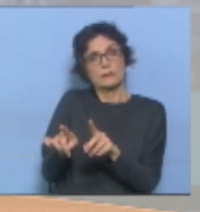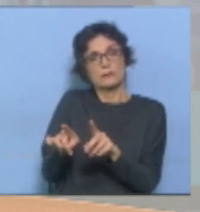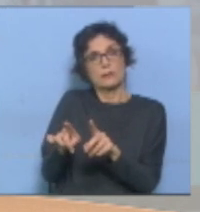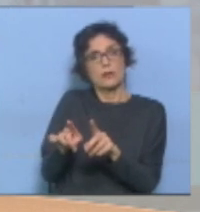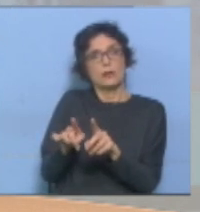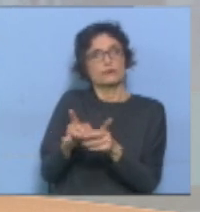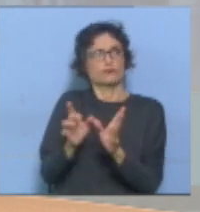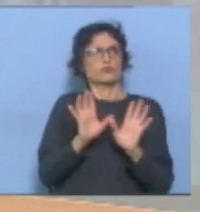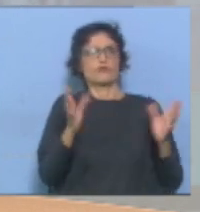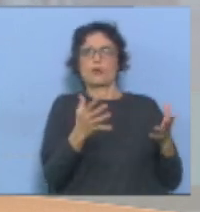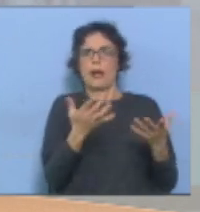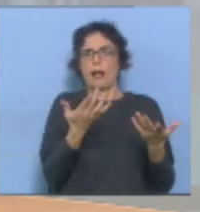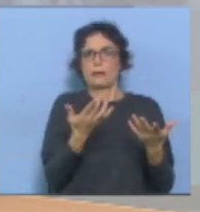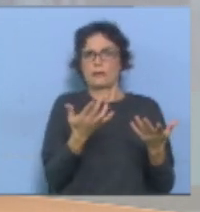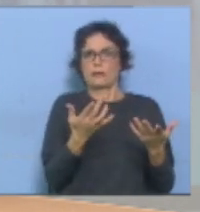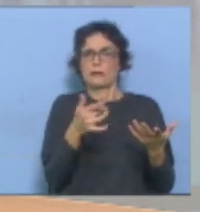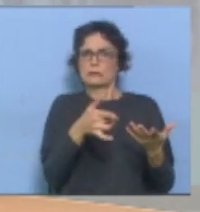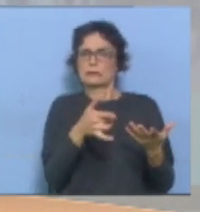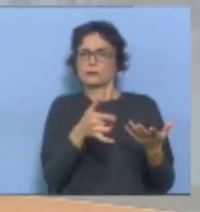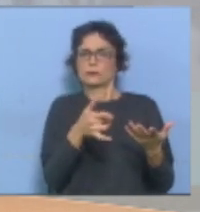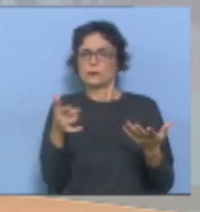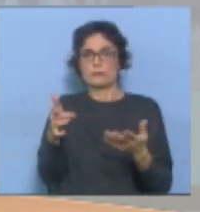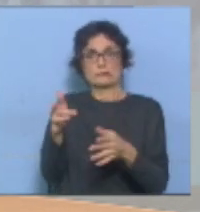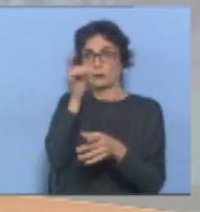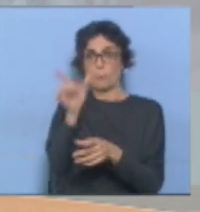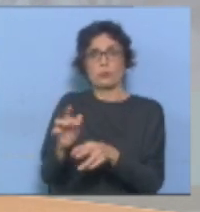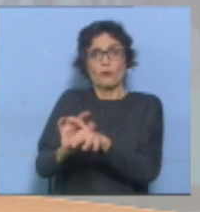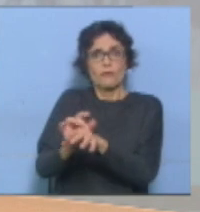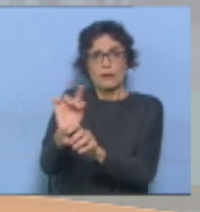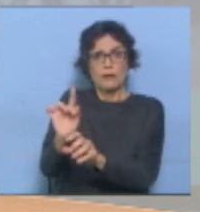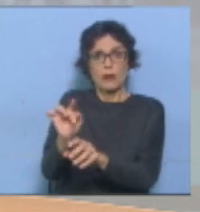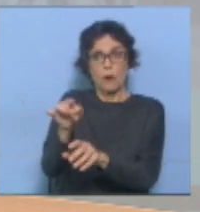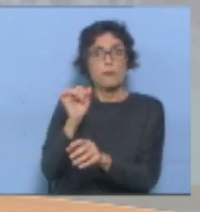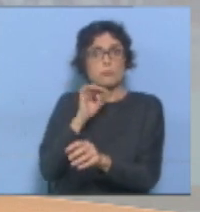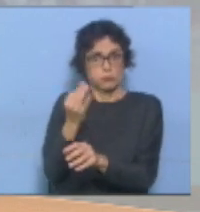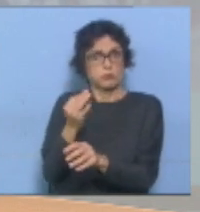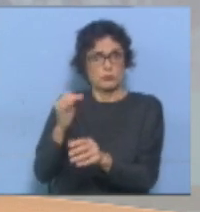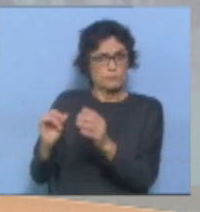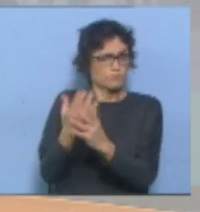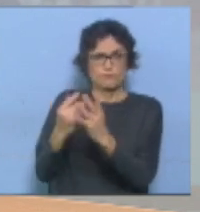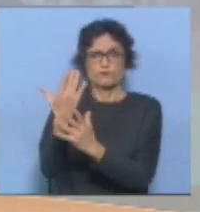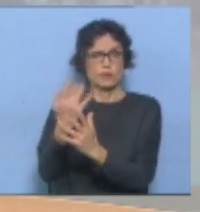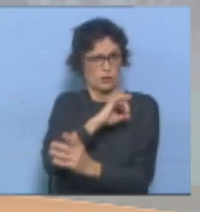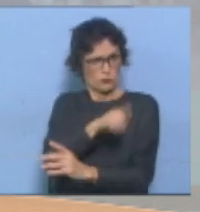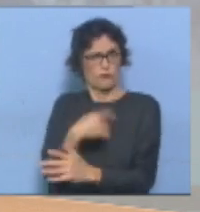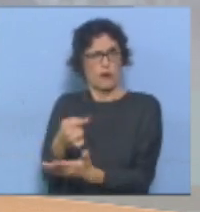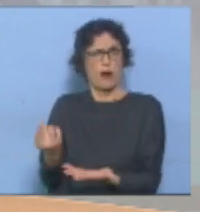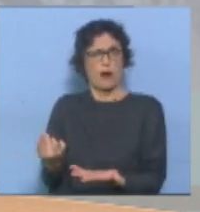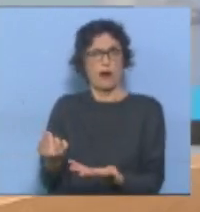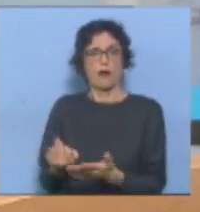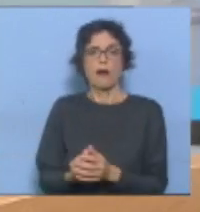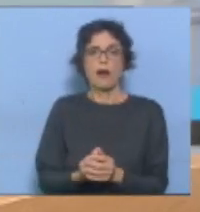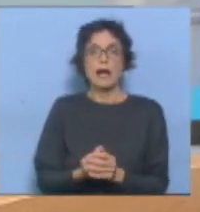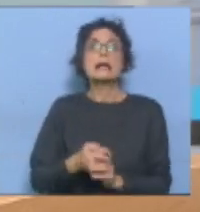comum, não é necessariamente frágil, mas pode ser de facto criativa e empreendedora, poderosa. Sim, se eu partir